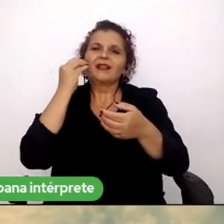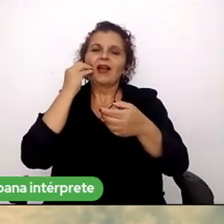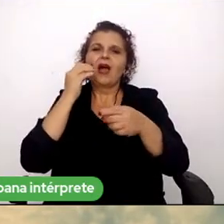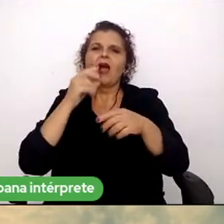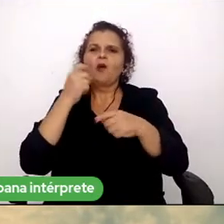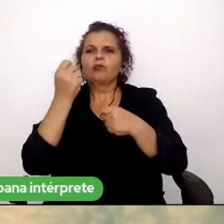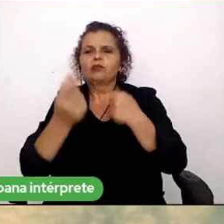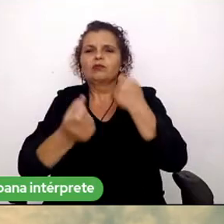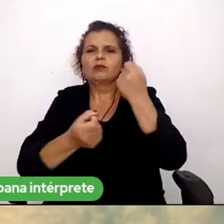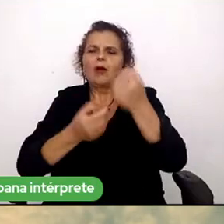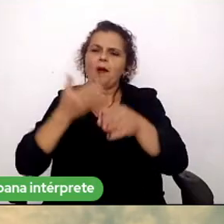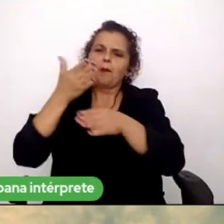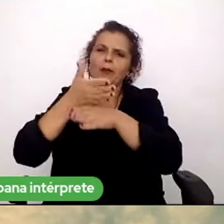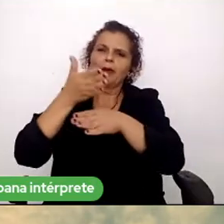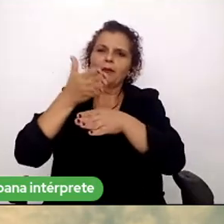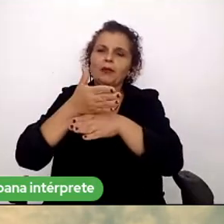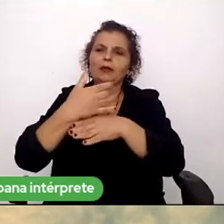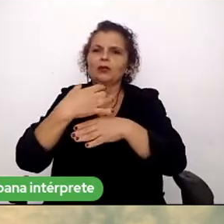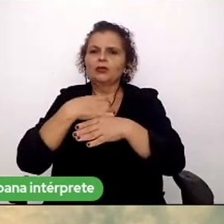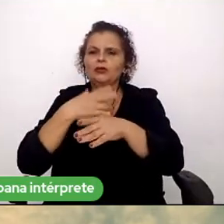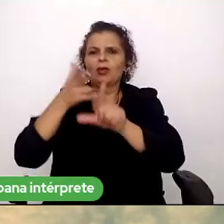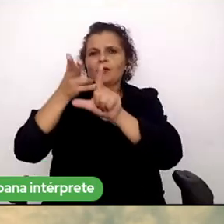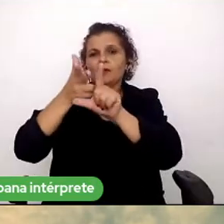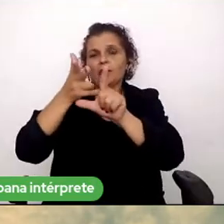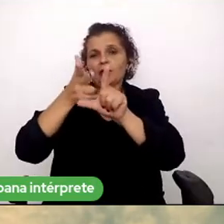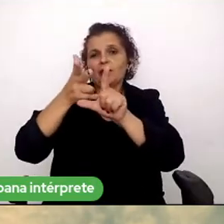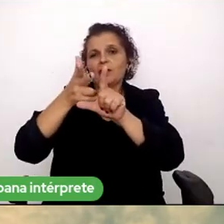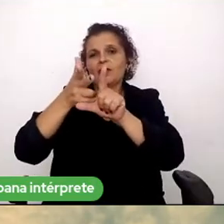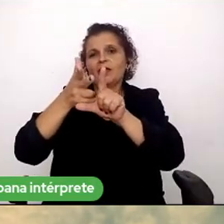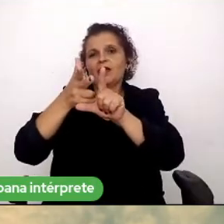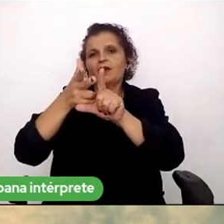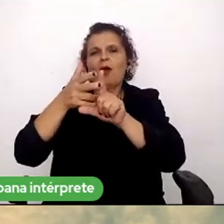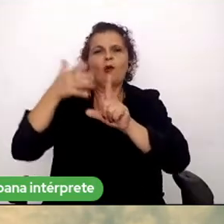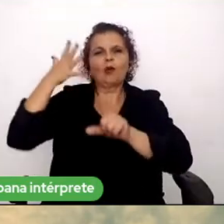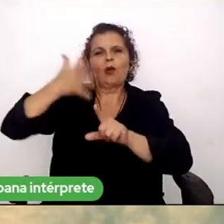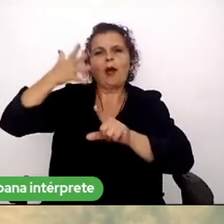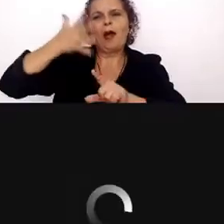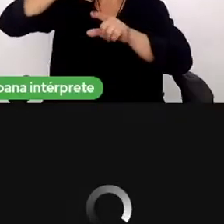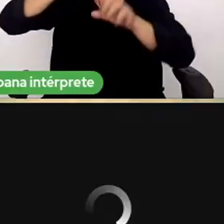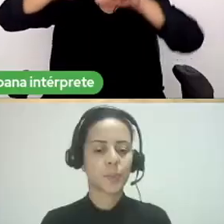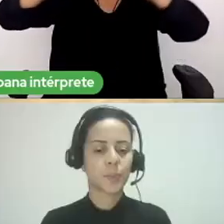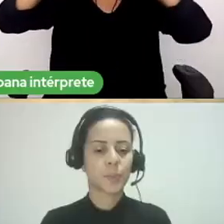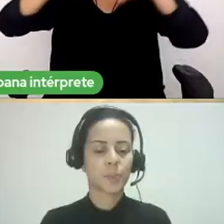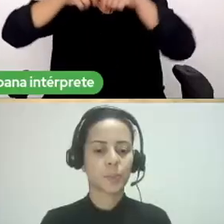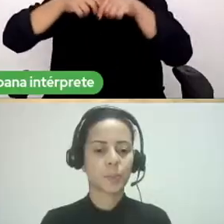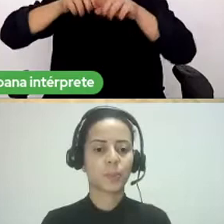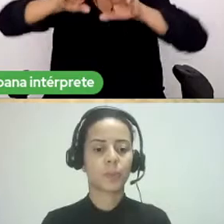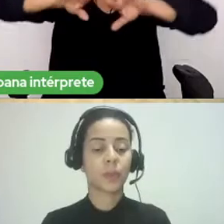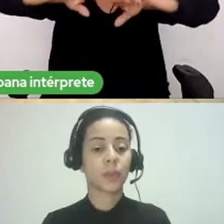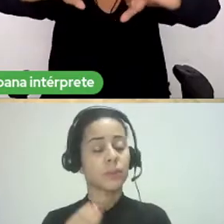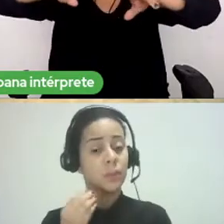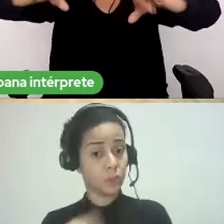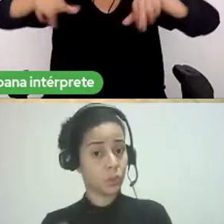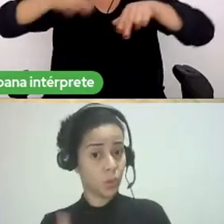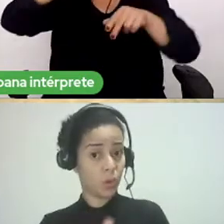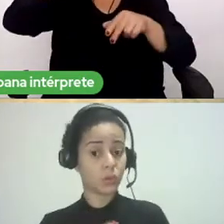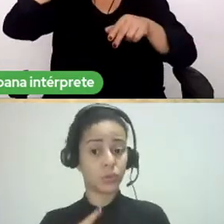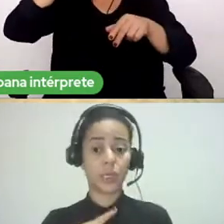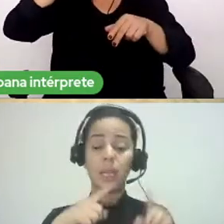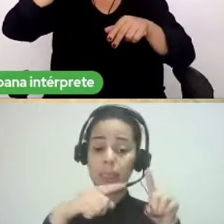elas participassem de maneira remota nesse workshop. Então, a gente tinha uma sala com muitas pessoas em que